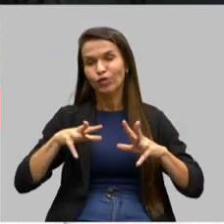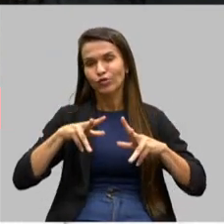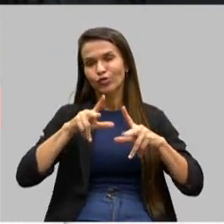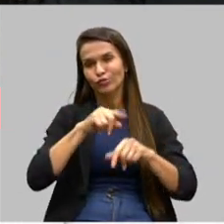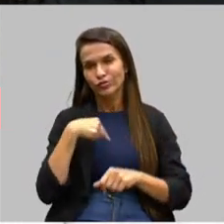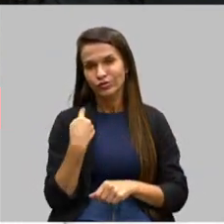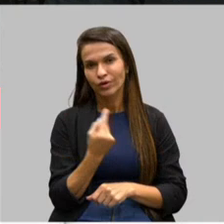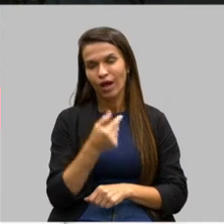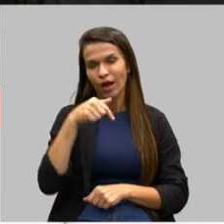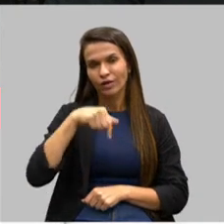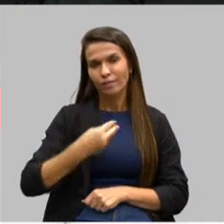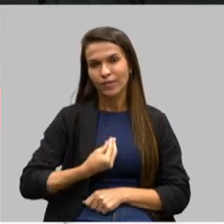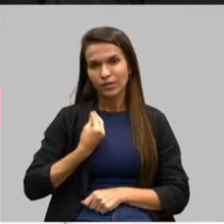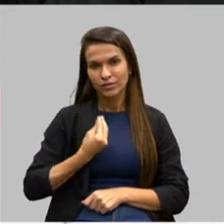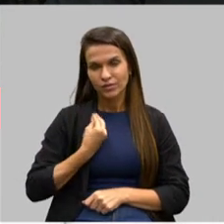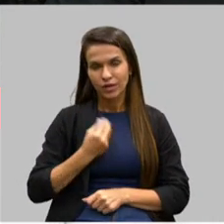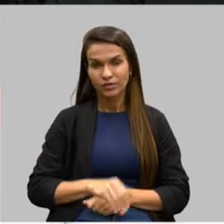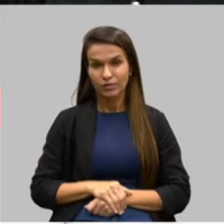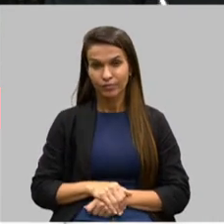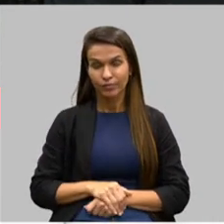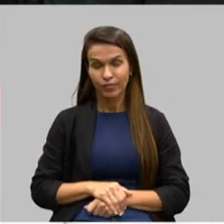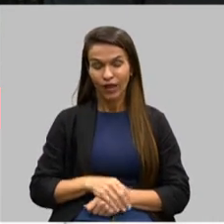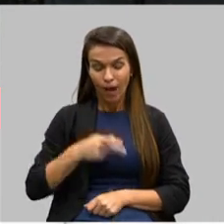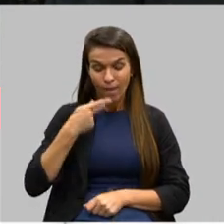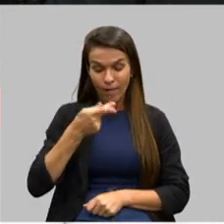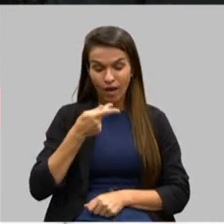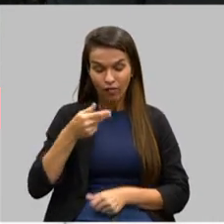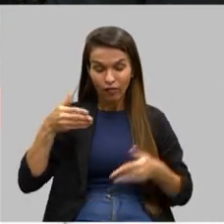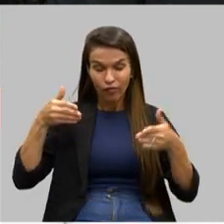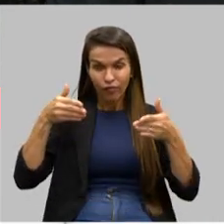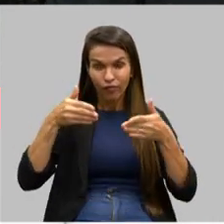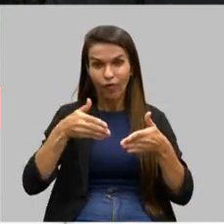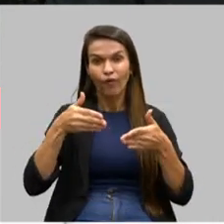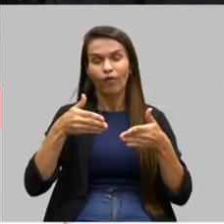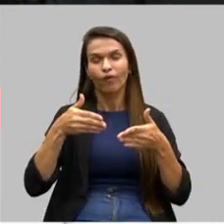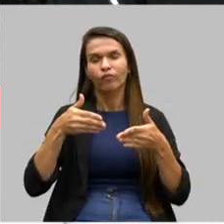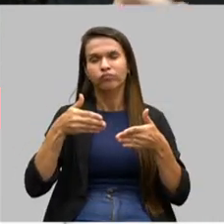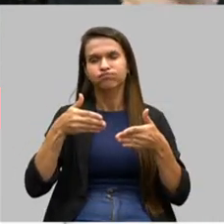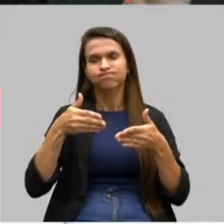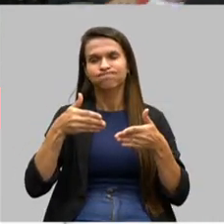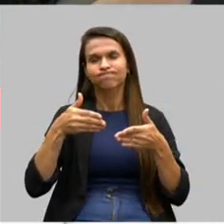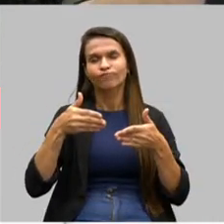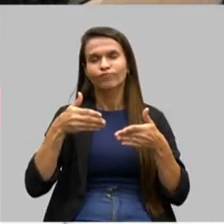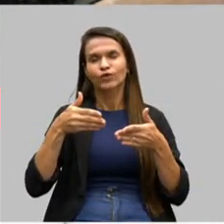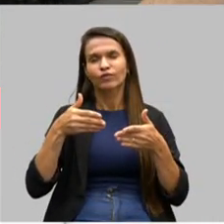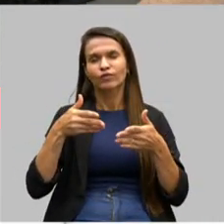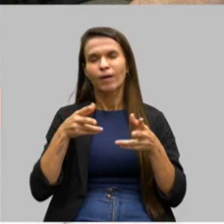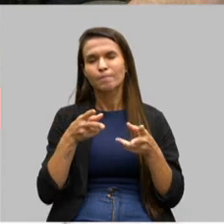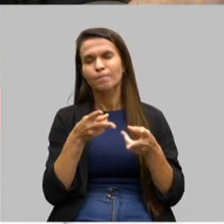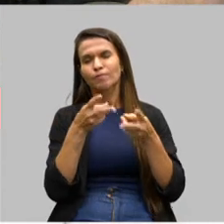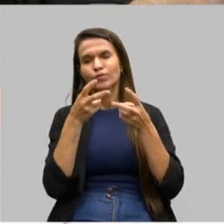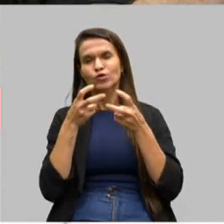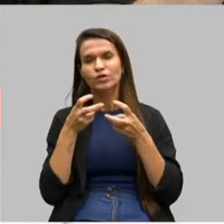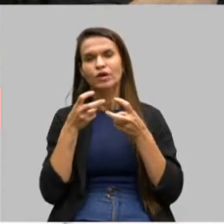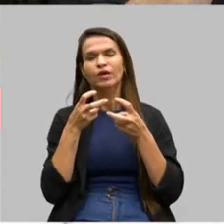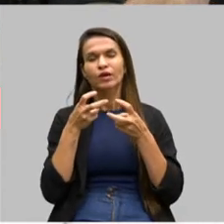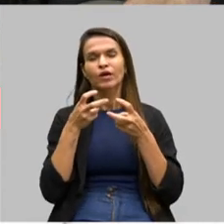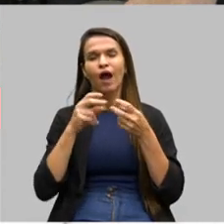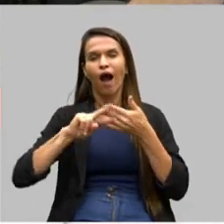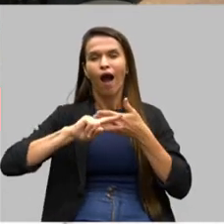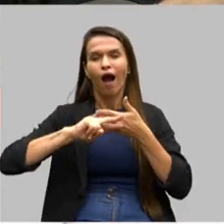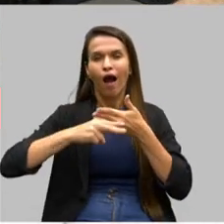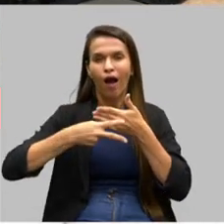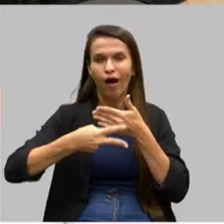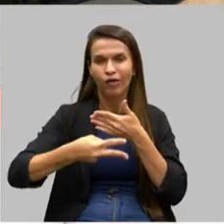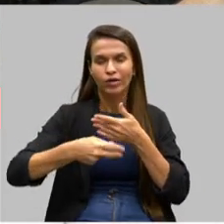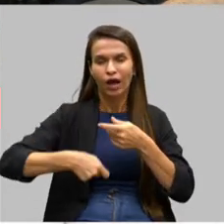aqui presentes. A minha fala vai focar, vai olhar um pouquinho sobre os efeitos econômicos das